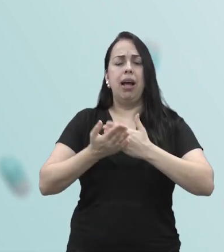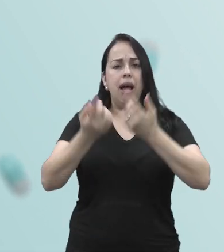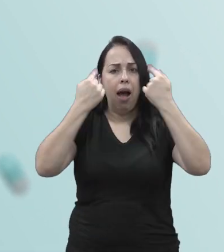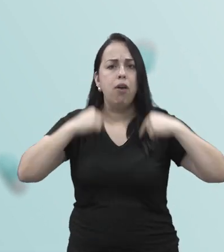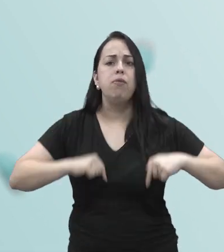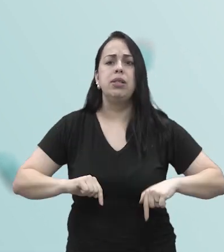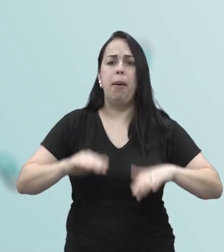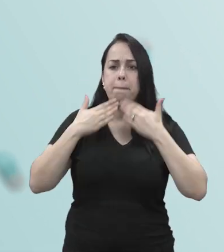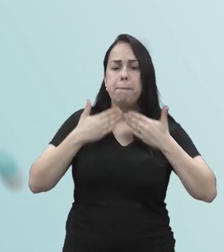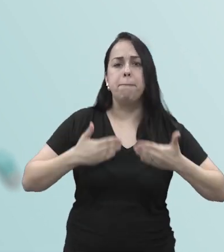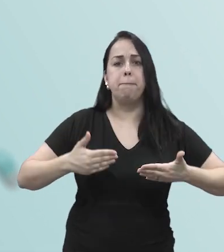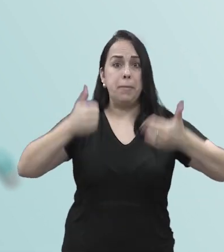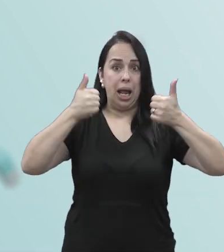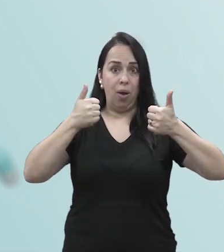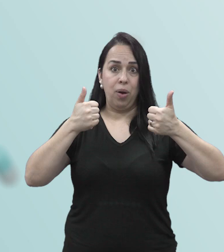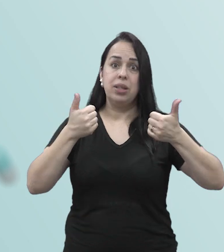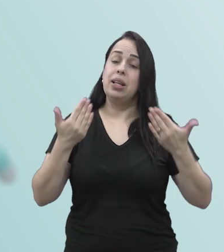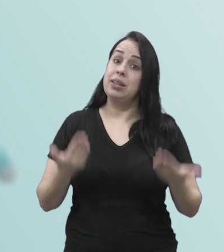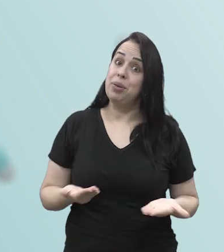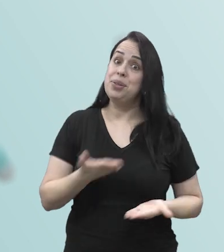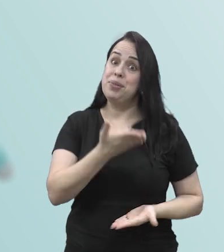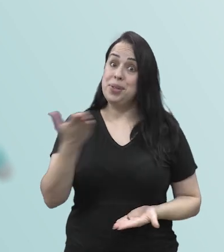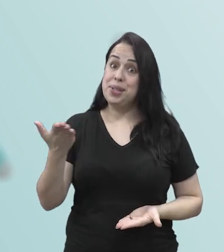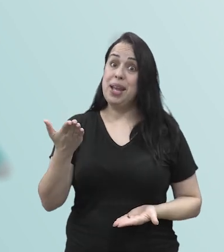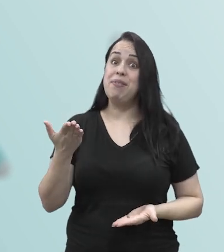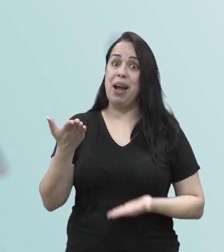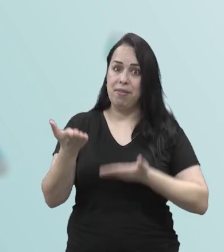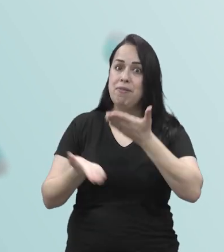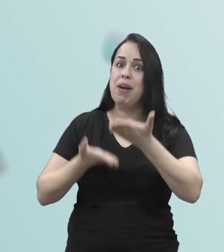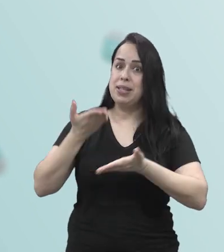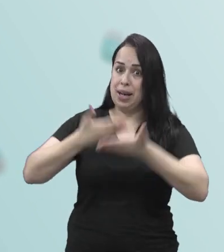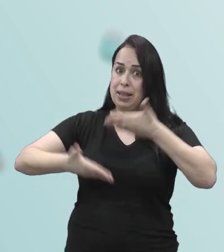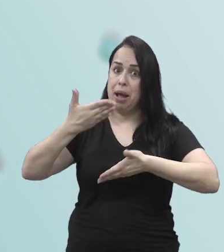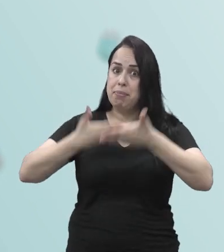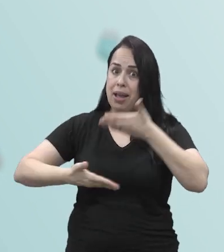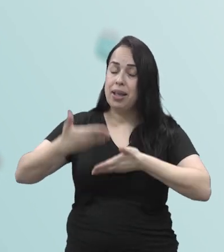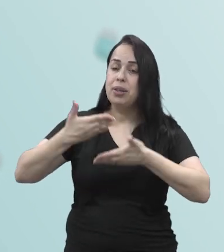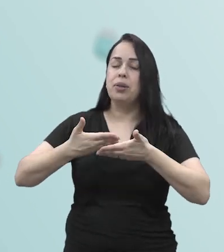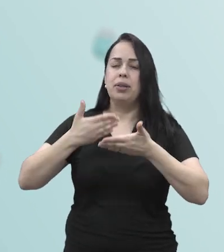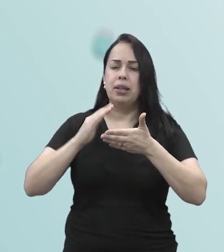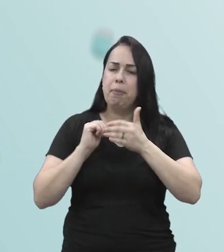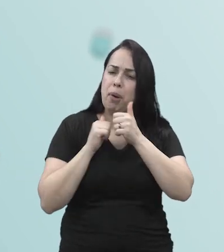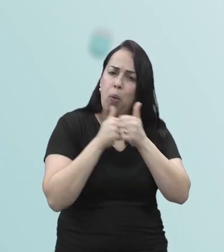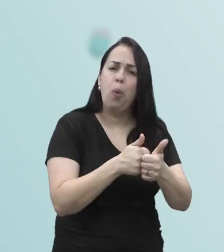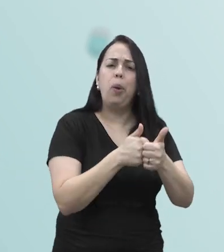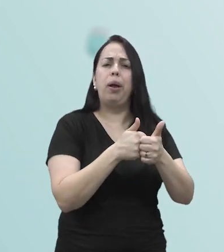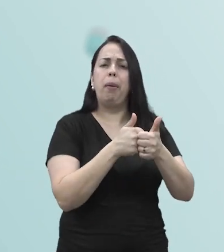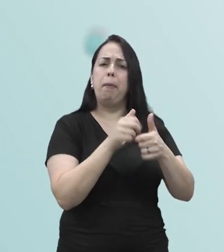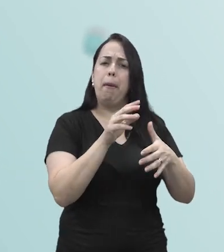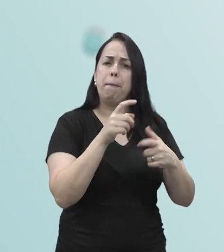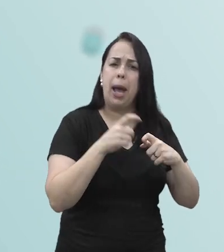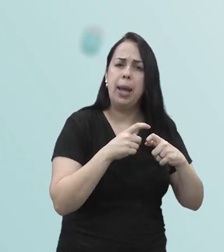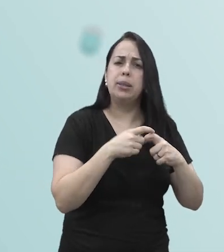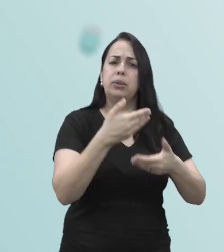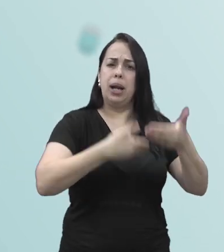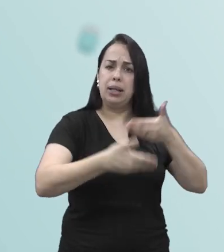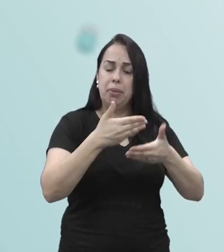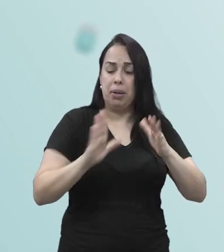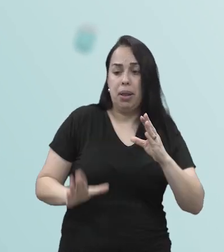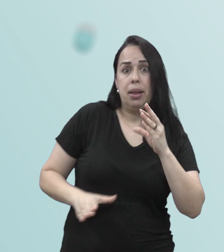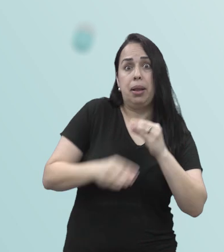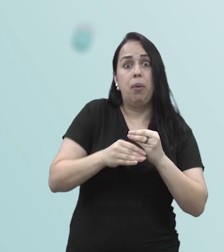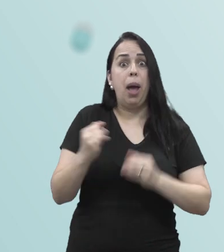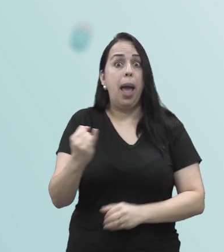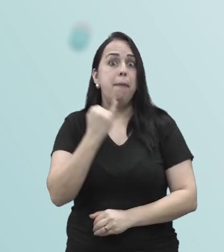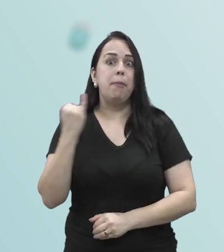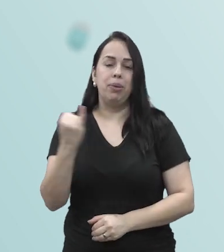saúde física, emocional e mental como um todo para o ser humano. Então, se você faz uma terapia integrativa, não deixe de acompanhar o